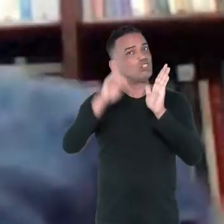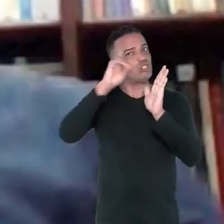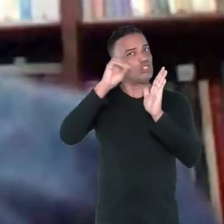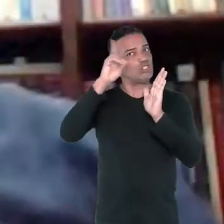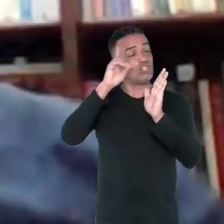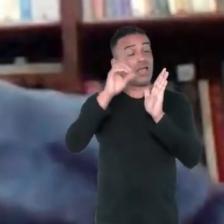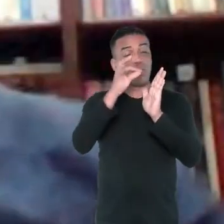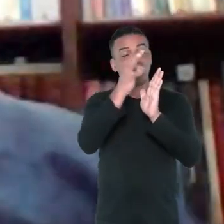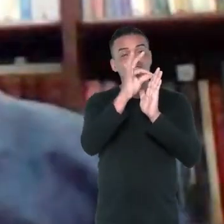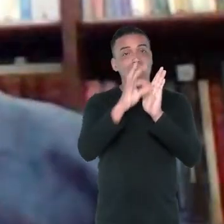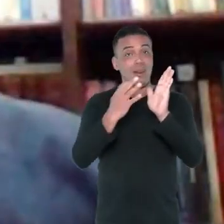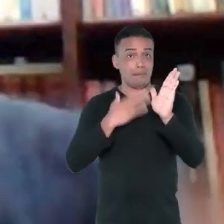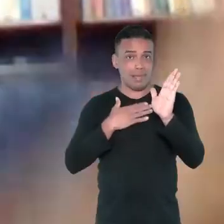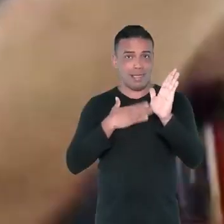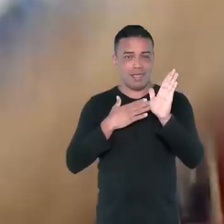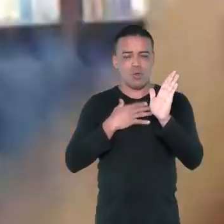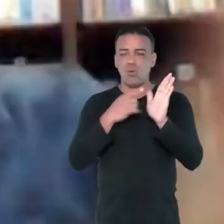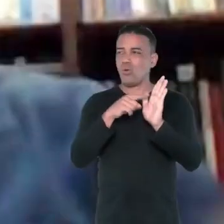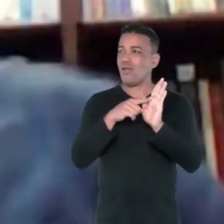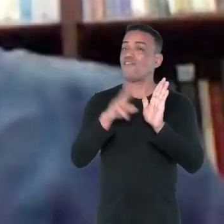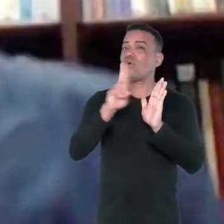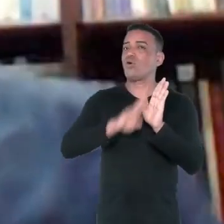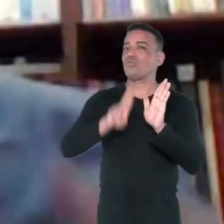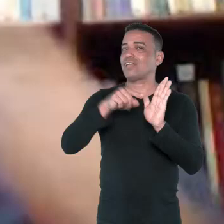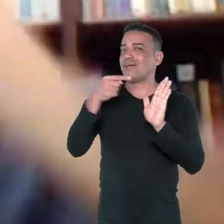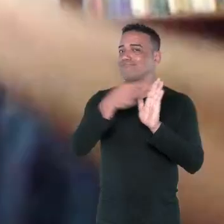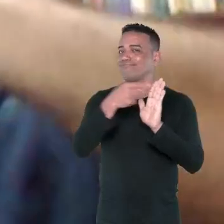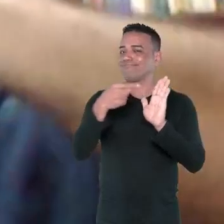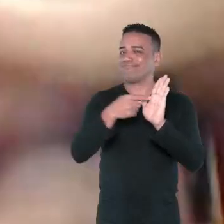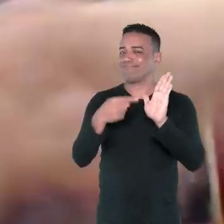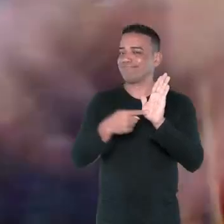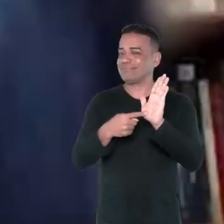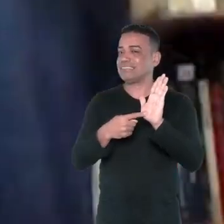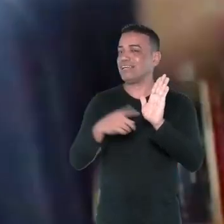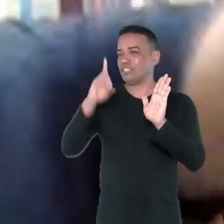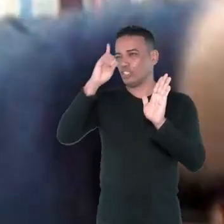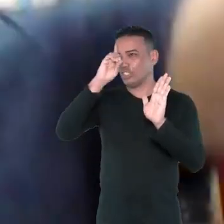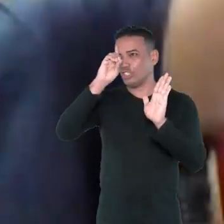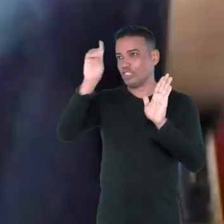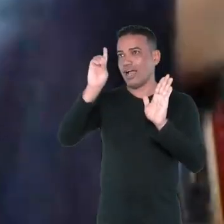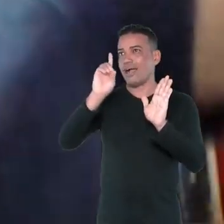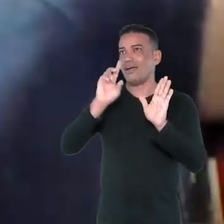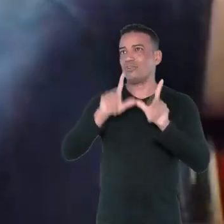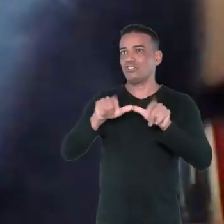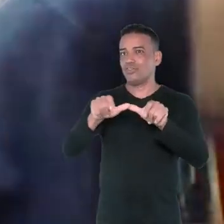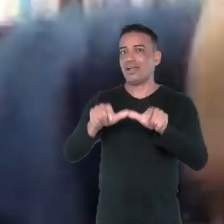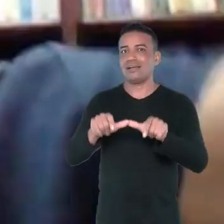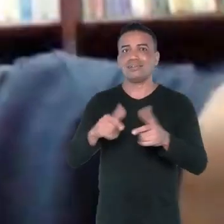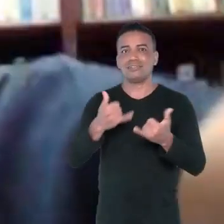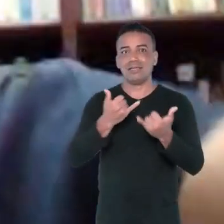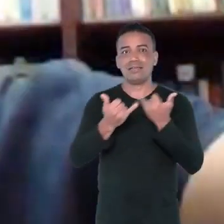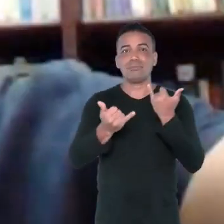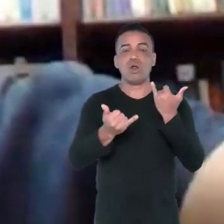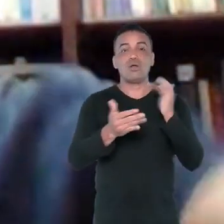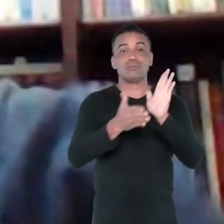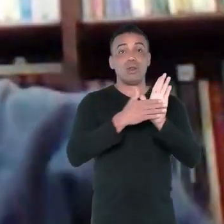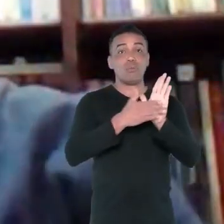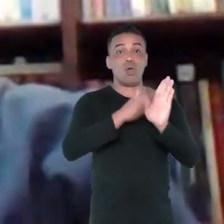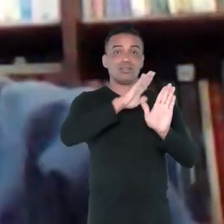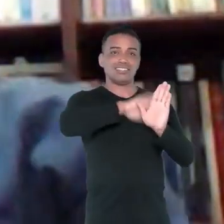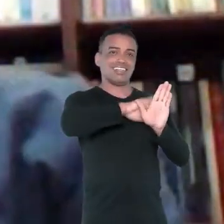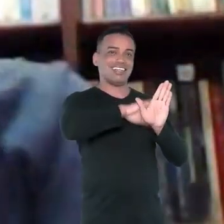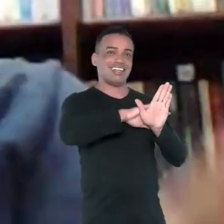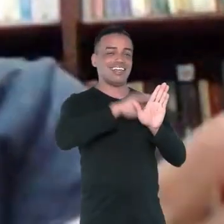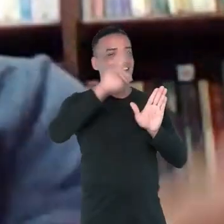esse diário e falei, eu vou usar esse diário como aquele pano de fundo para